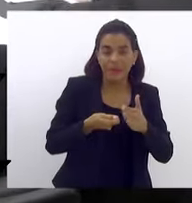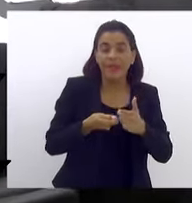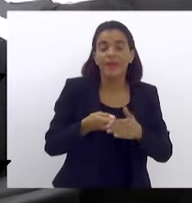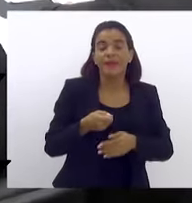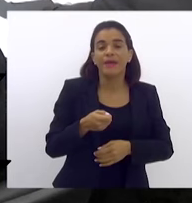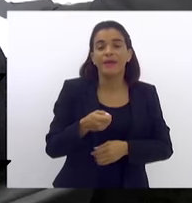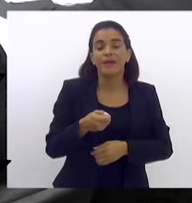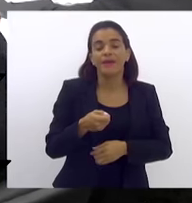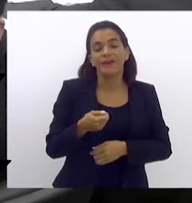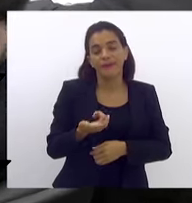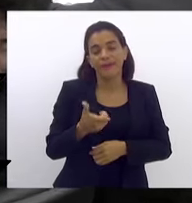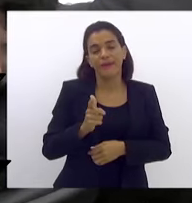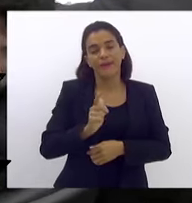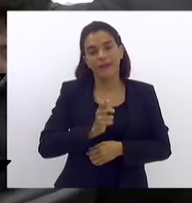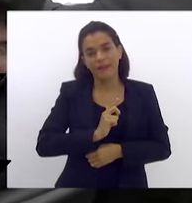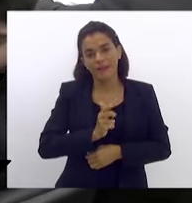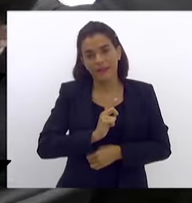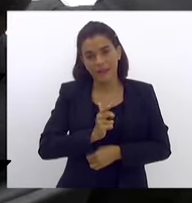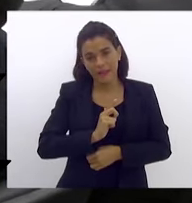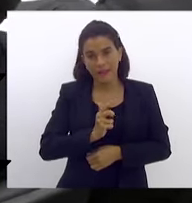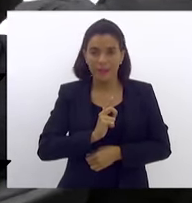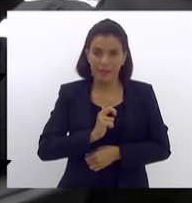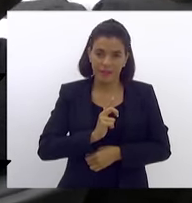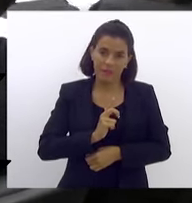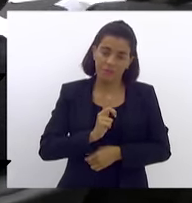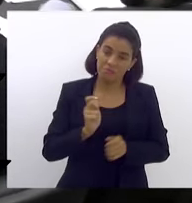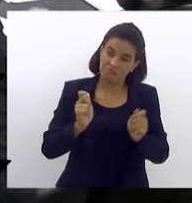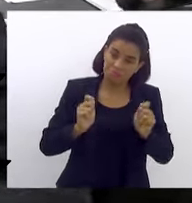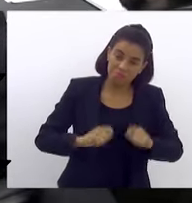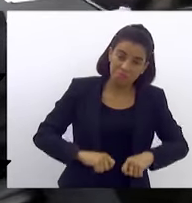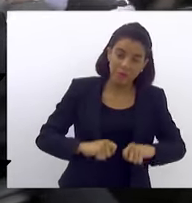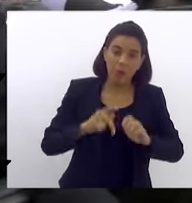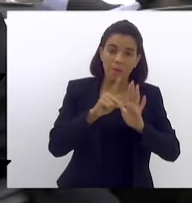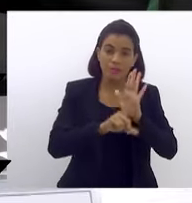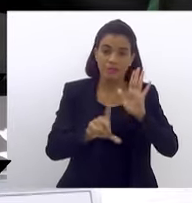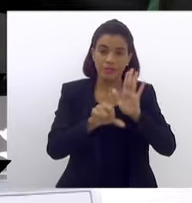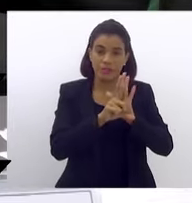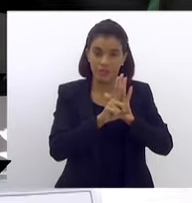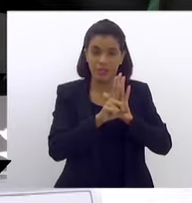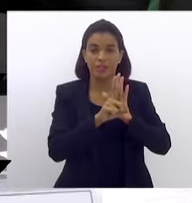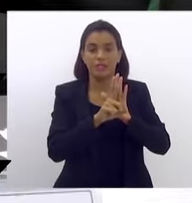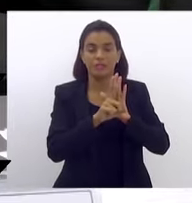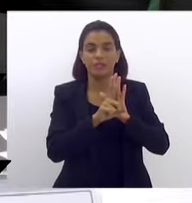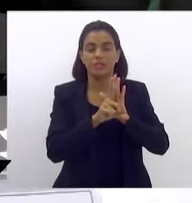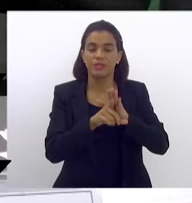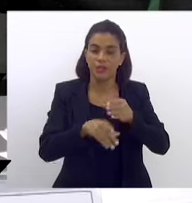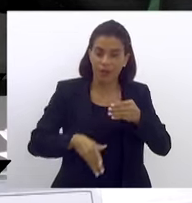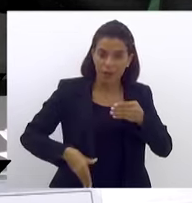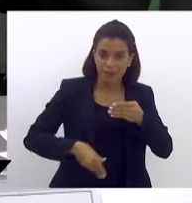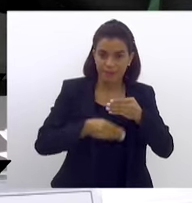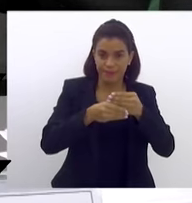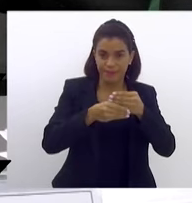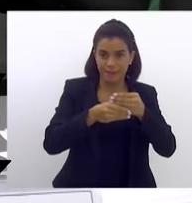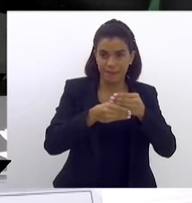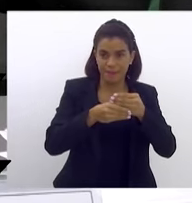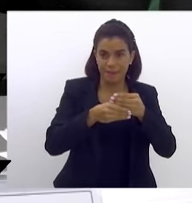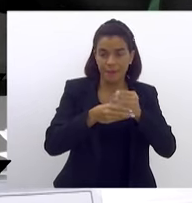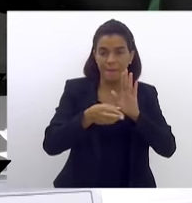que haveria um projeto de lei complementar